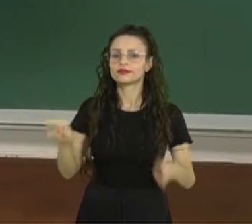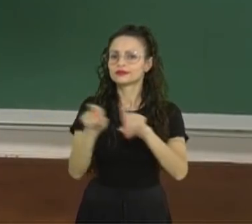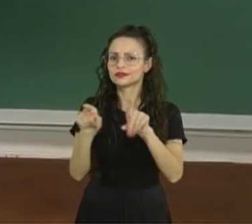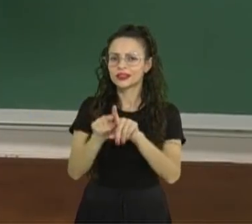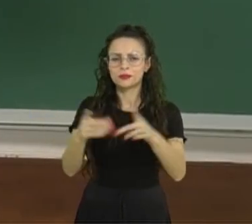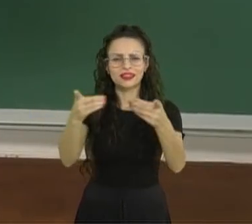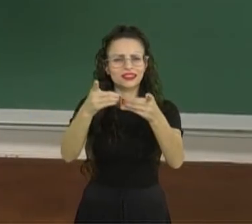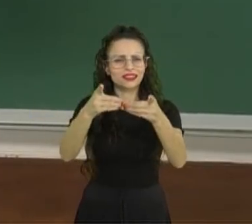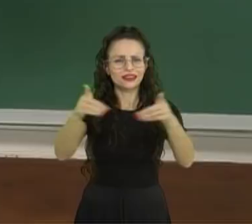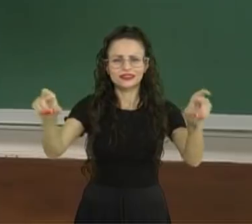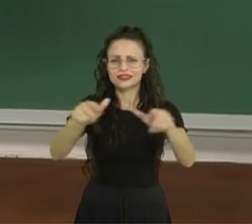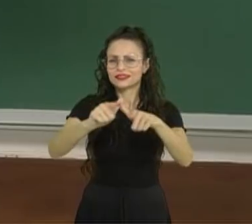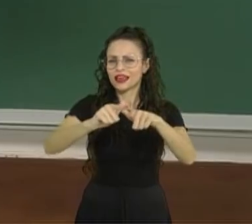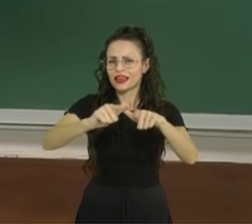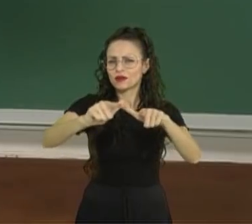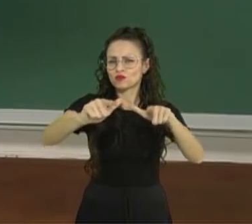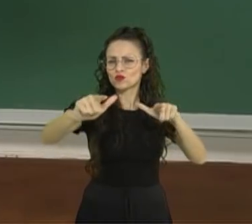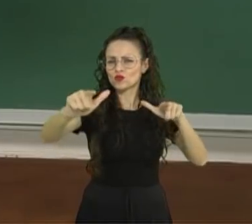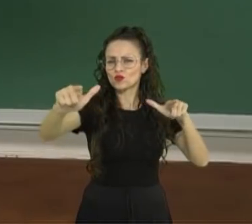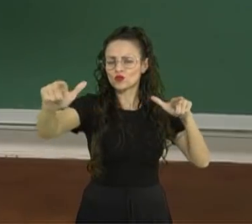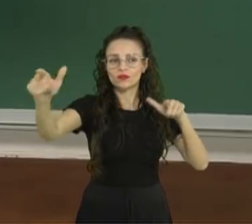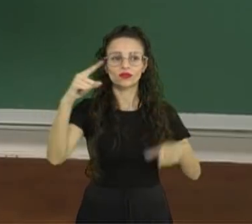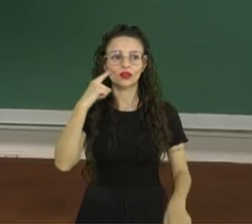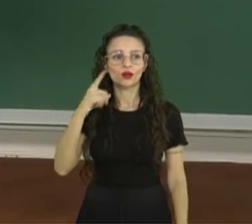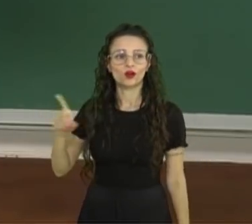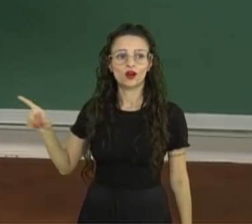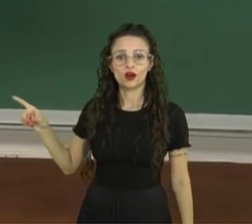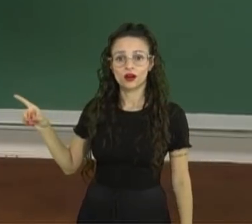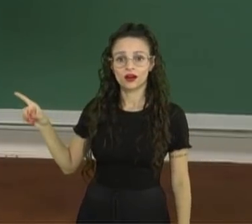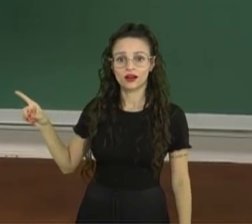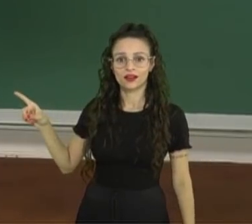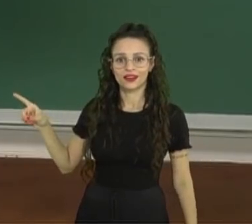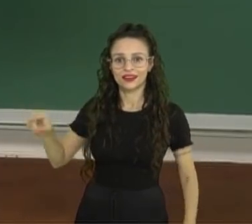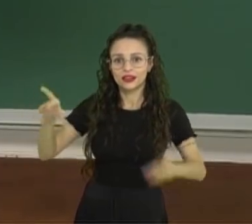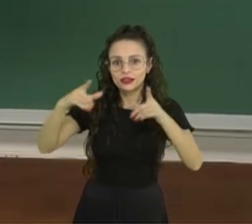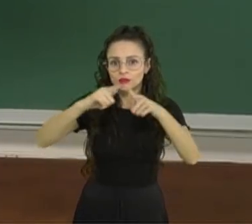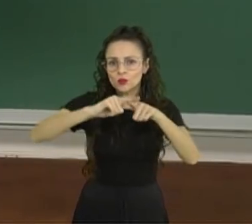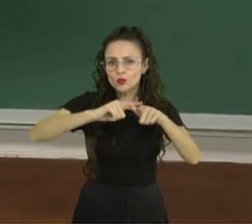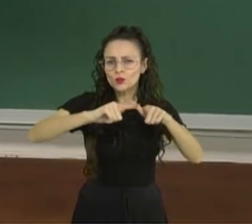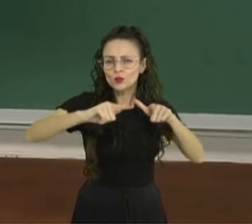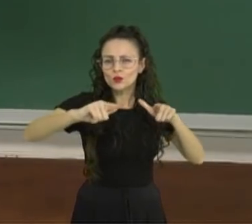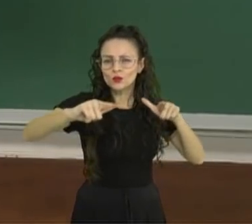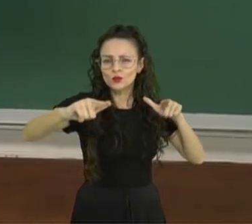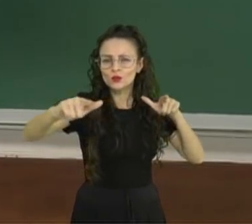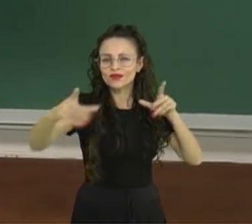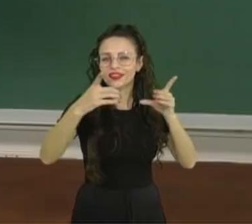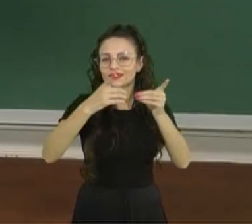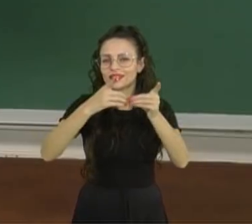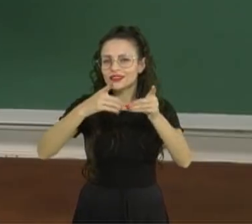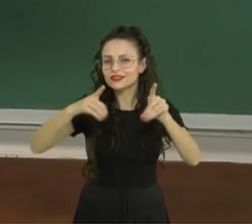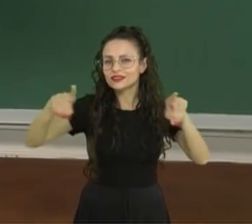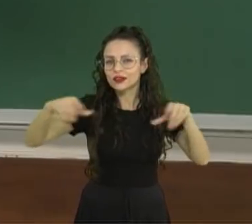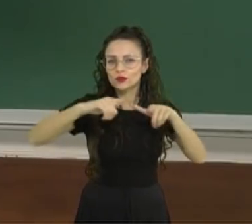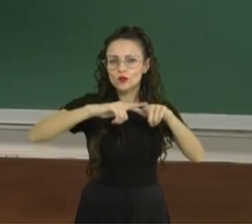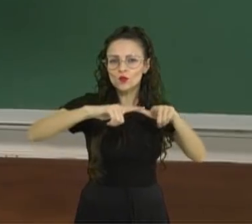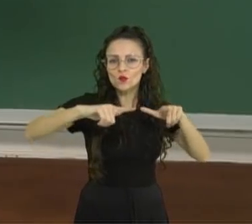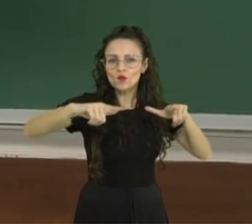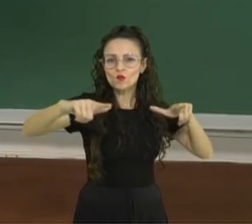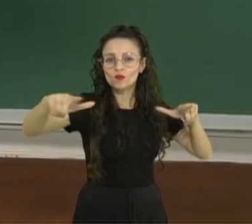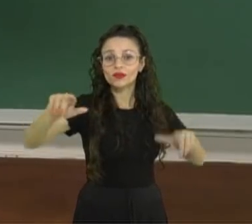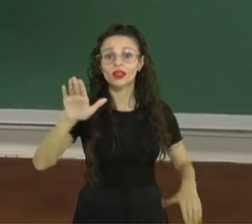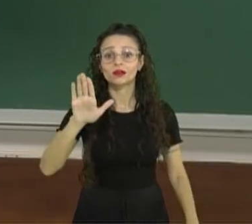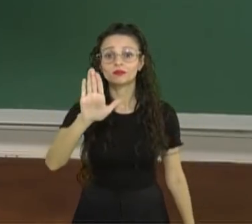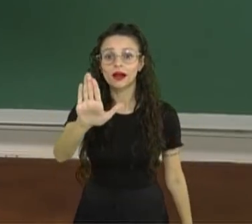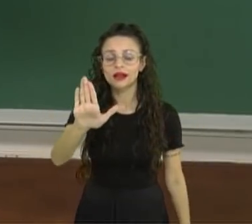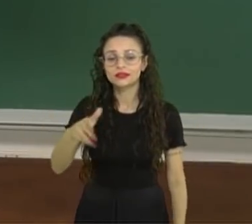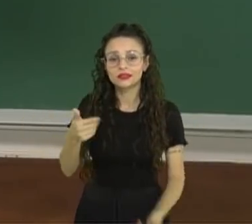extremamente desértica. Olha aqui, olha o deserto das duas margens. No